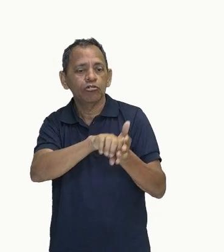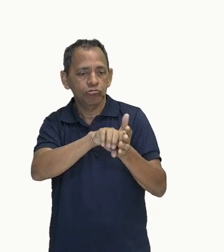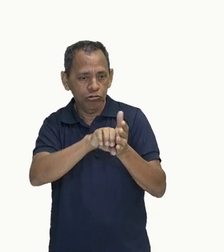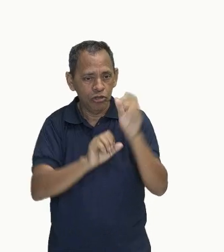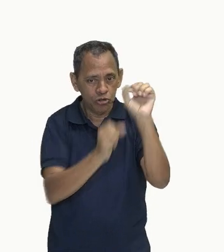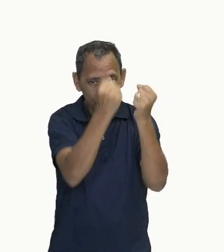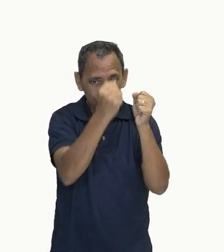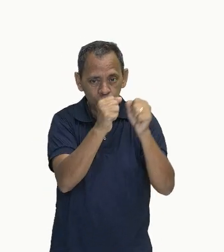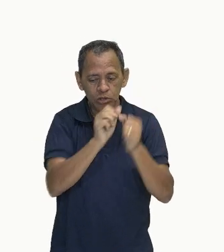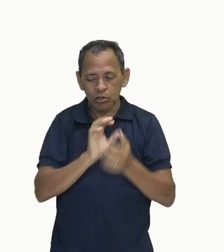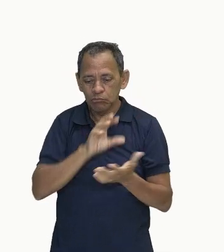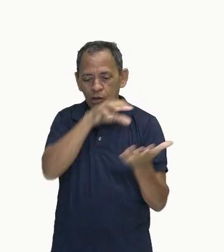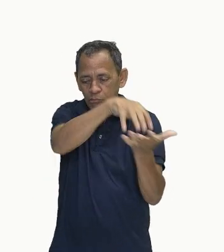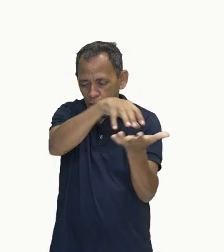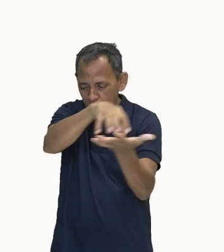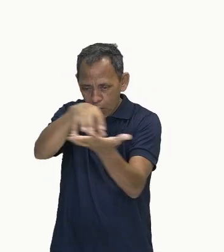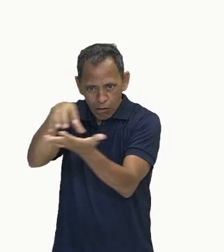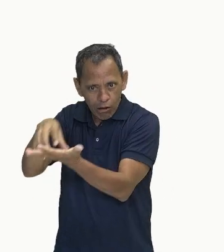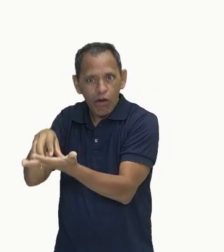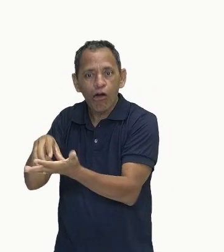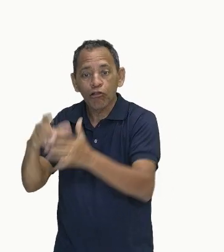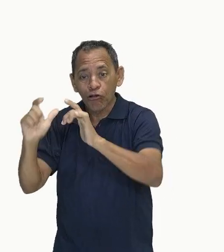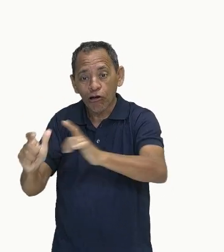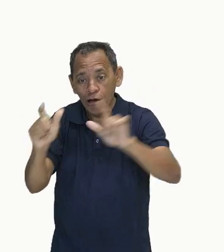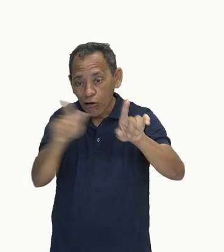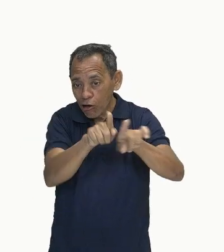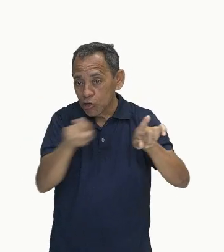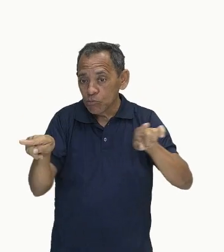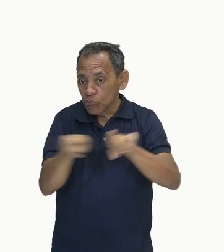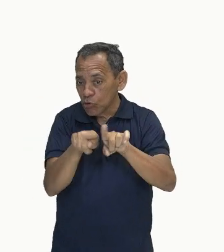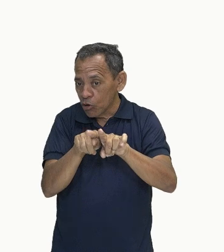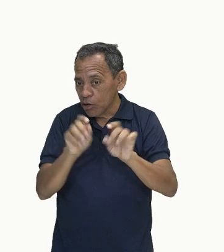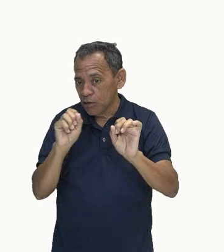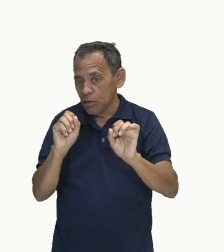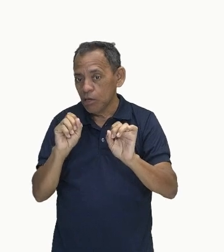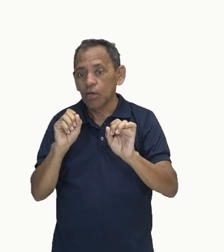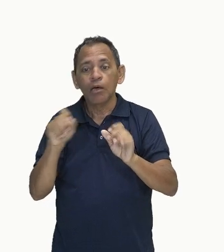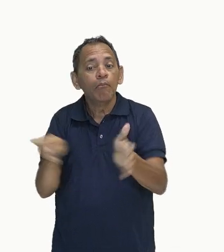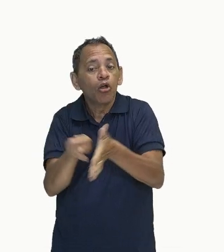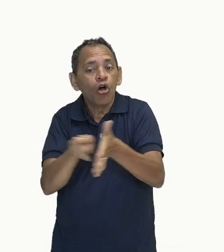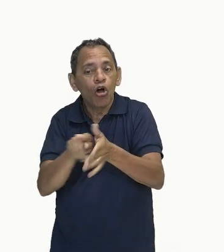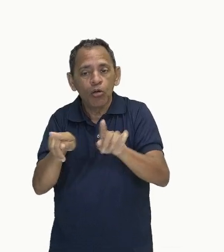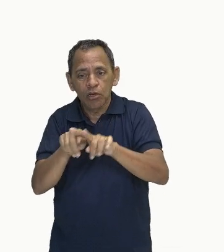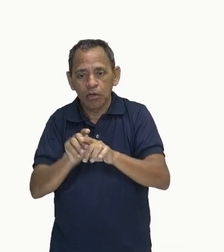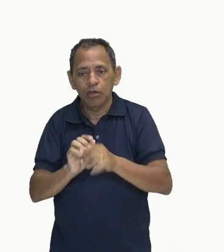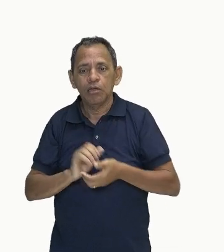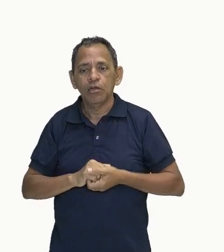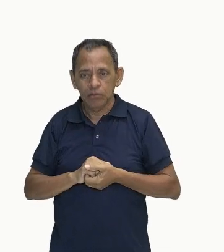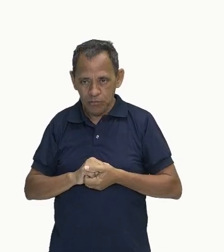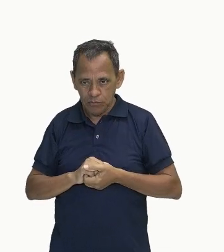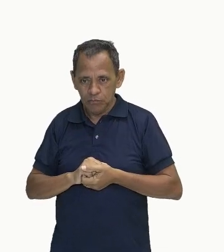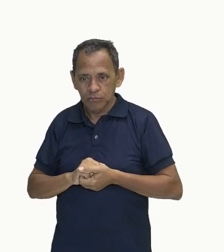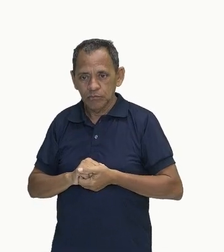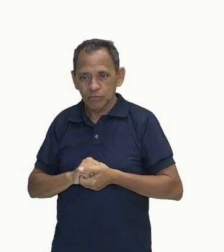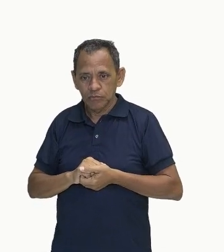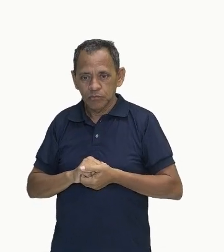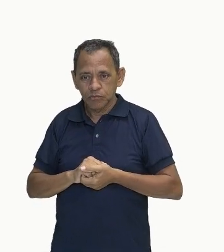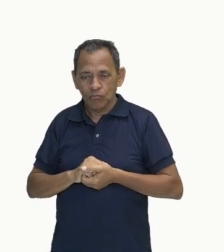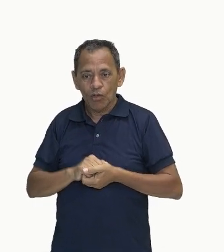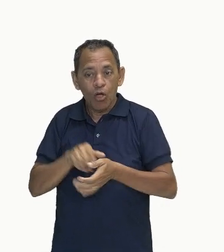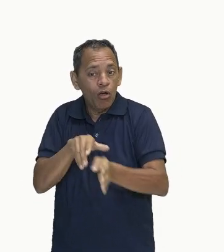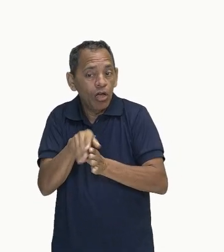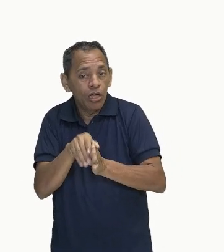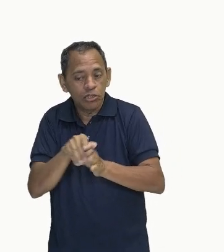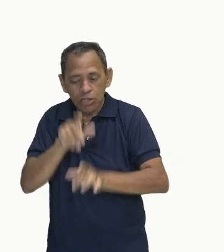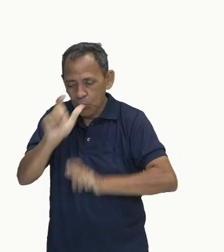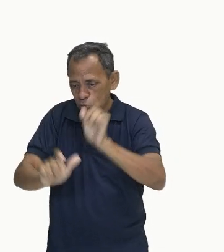instalação de grandes complexos industriais em áreas rurais, né? Isso vai mobilizar ali aquela população, vai